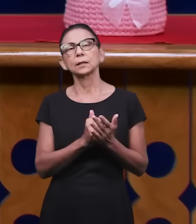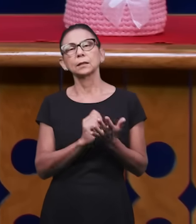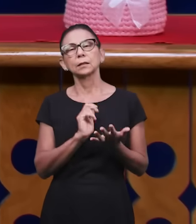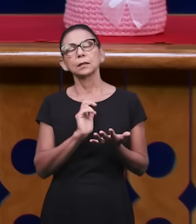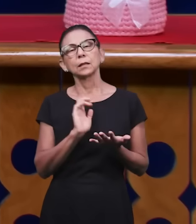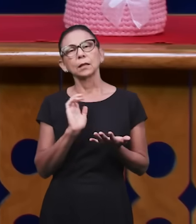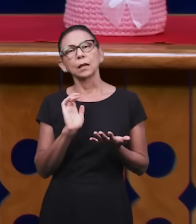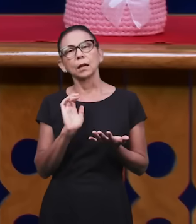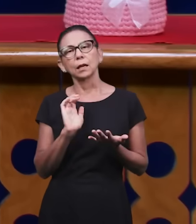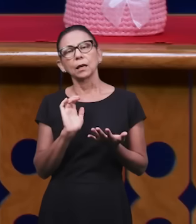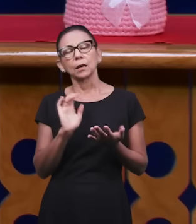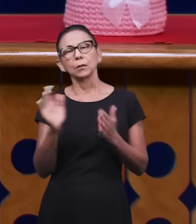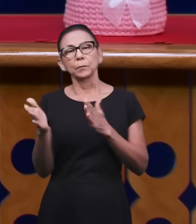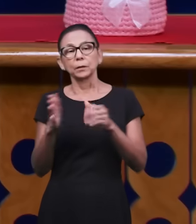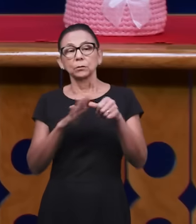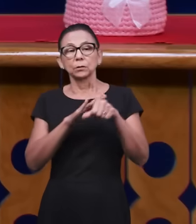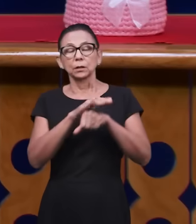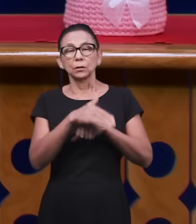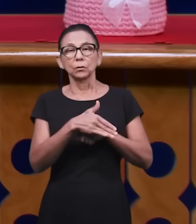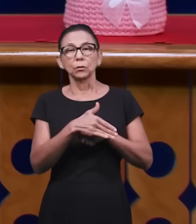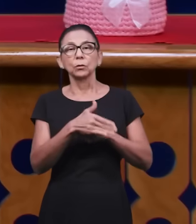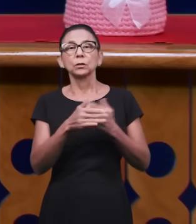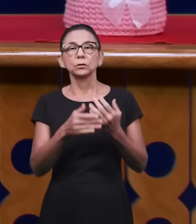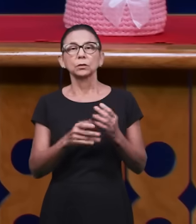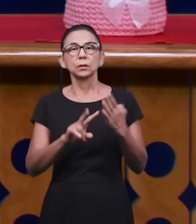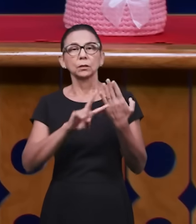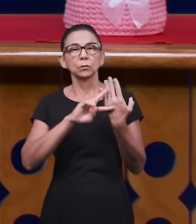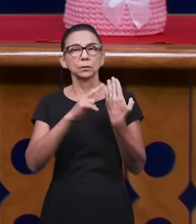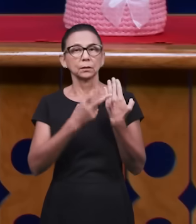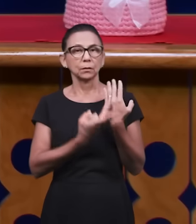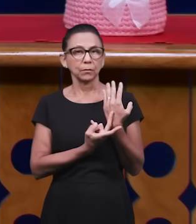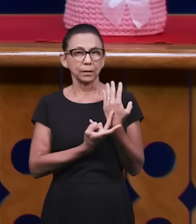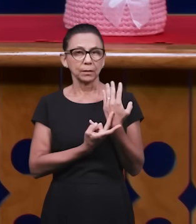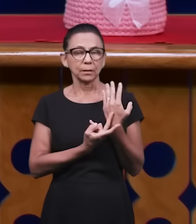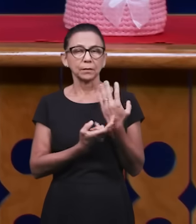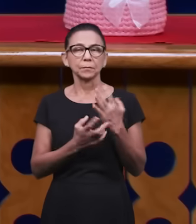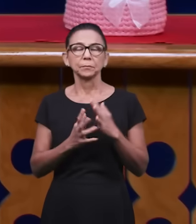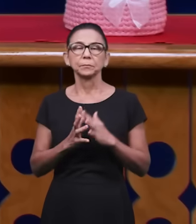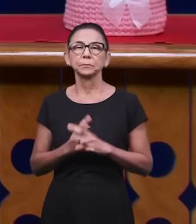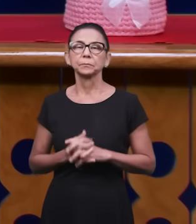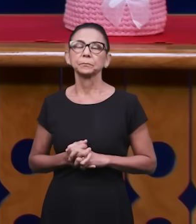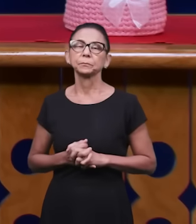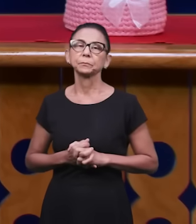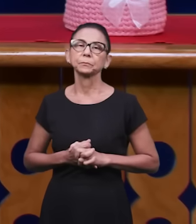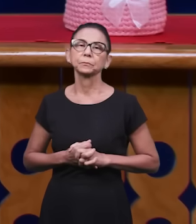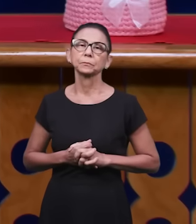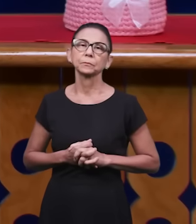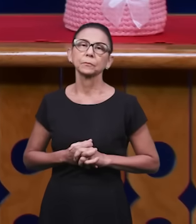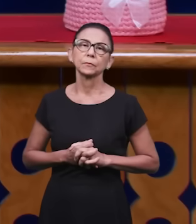que envolve este momento que estamos atravessando. E de fato,